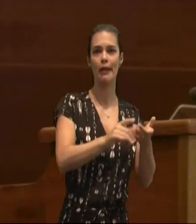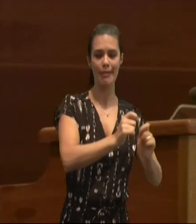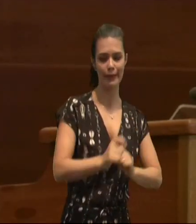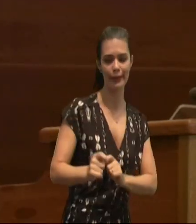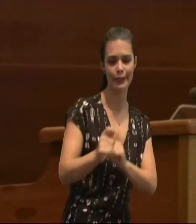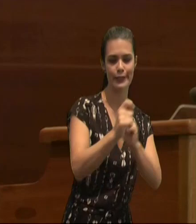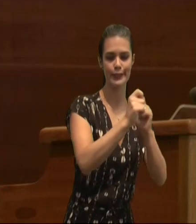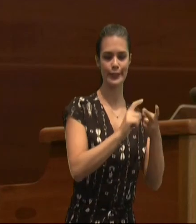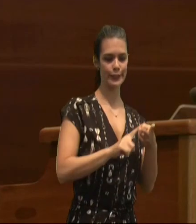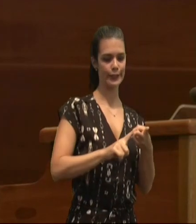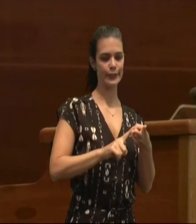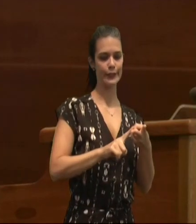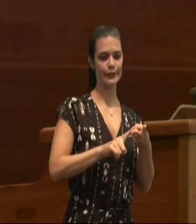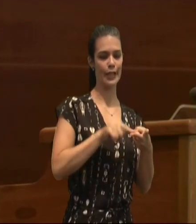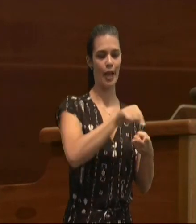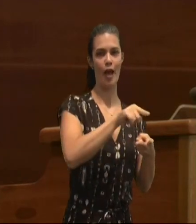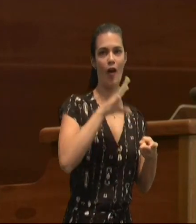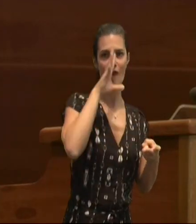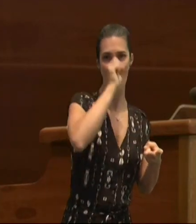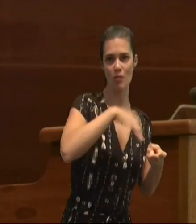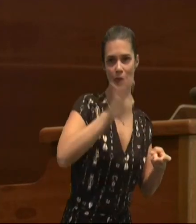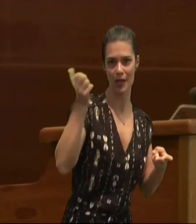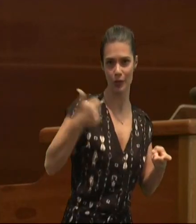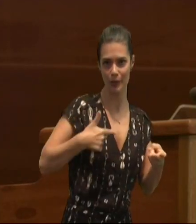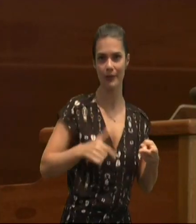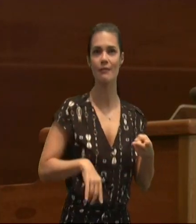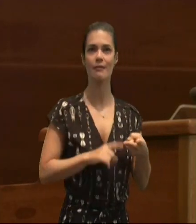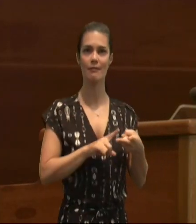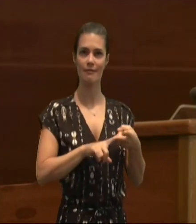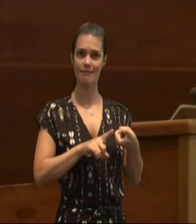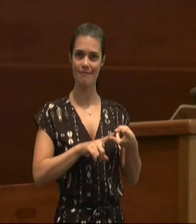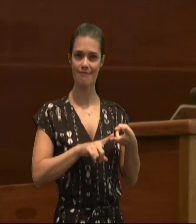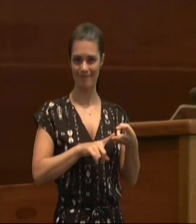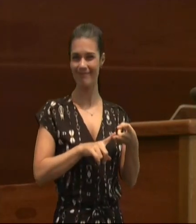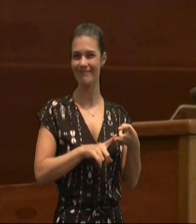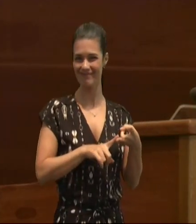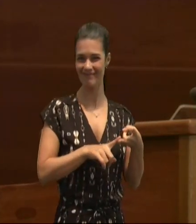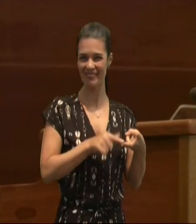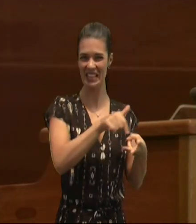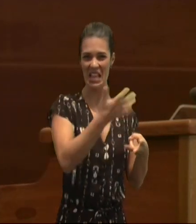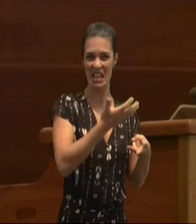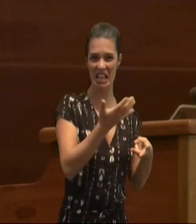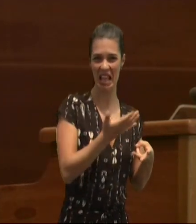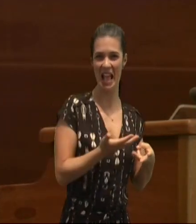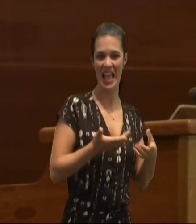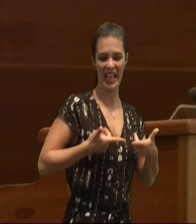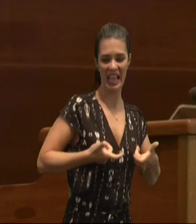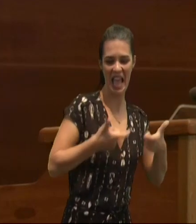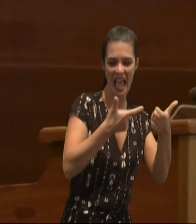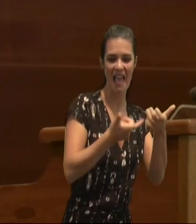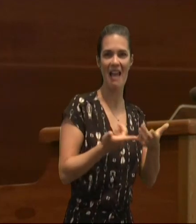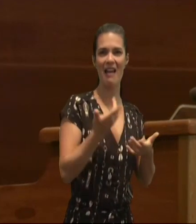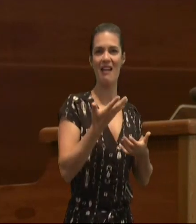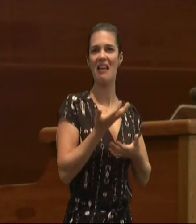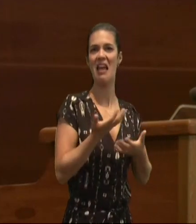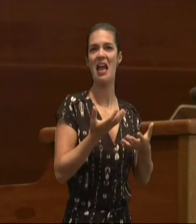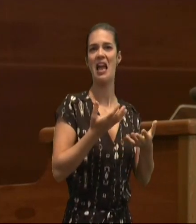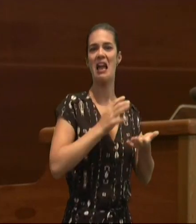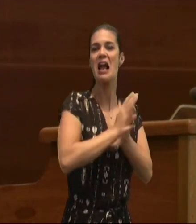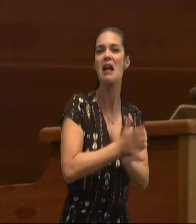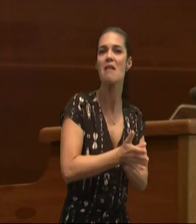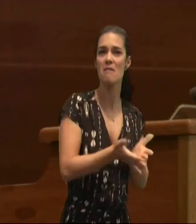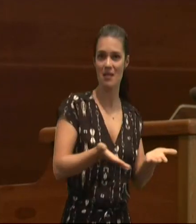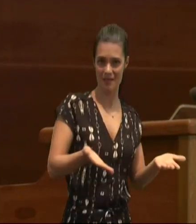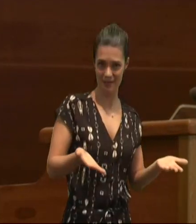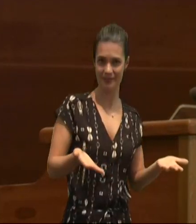mais fortes que nós. Assim como lá os espias, como Josué e Caleb, quando eles trouxeram o resultado,